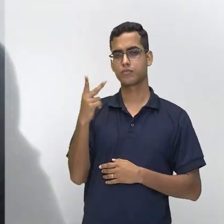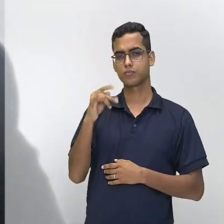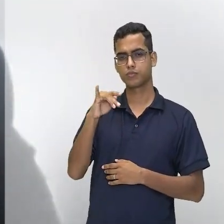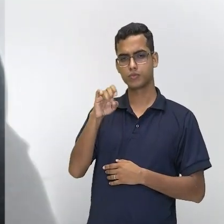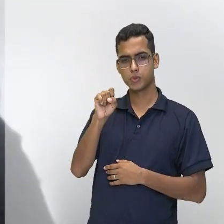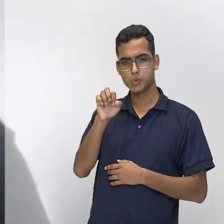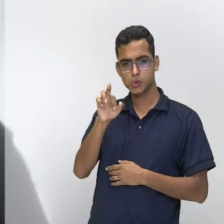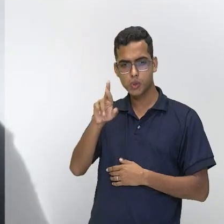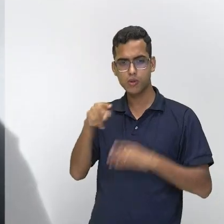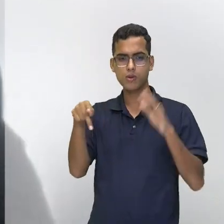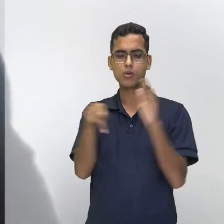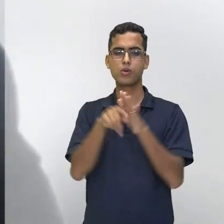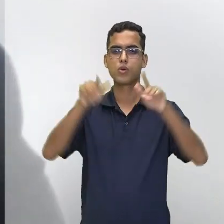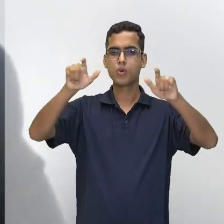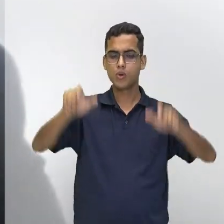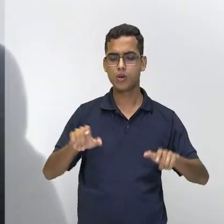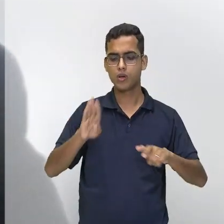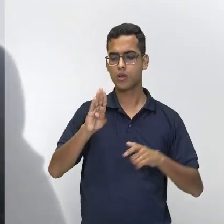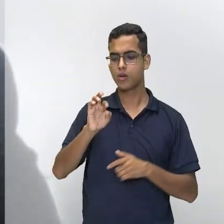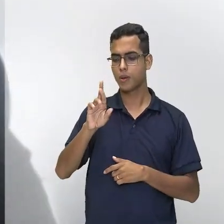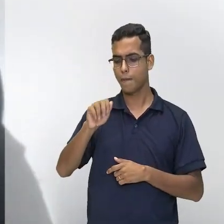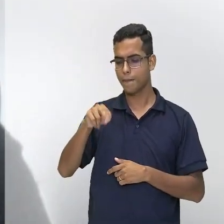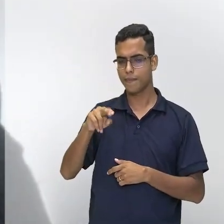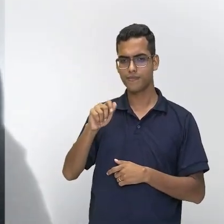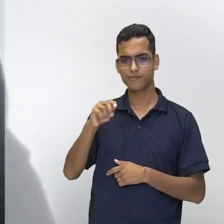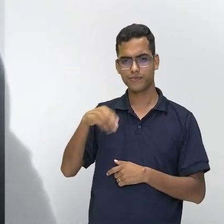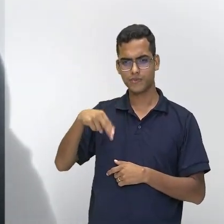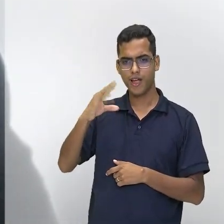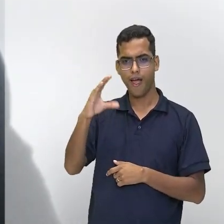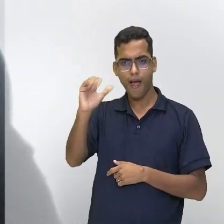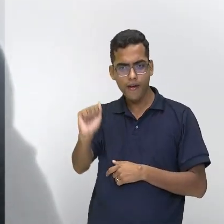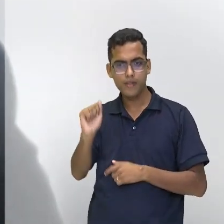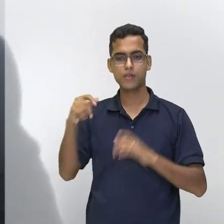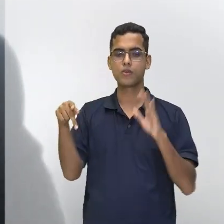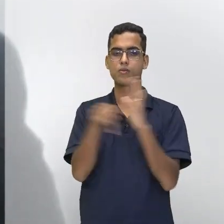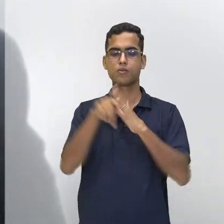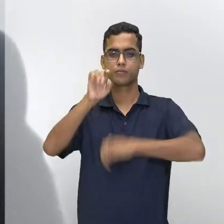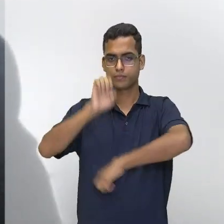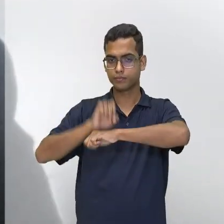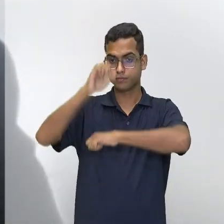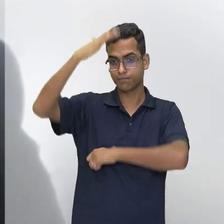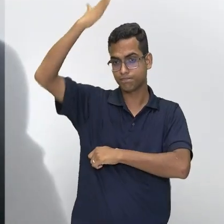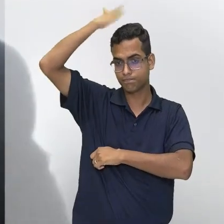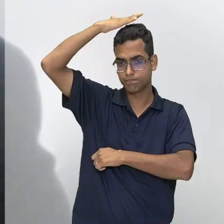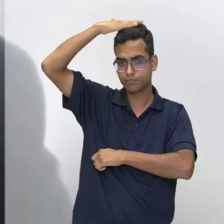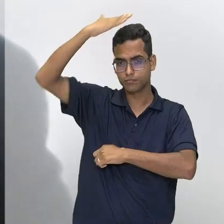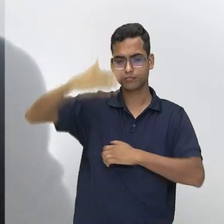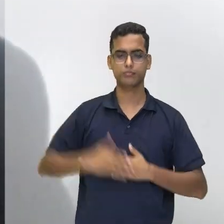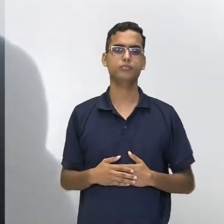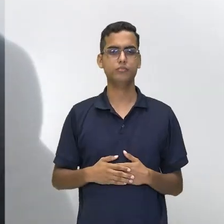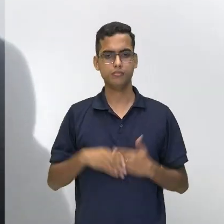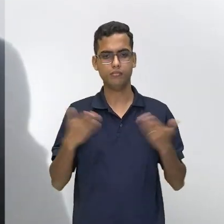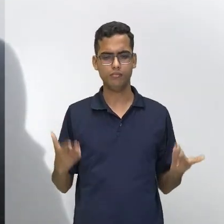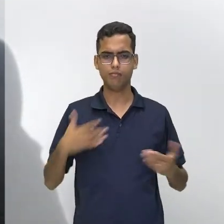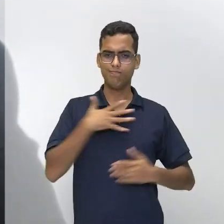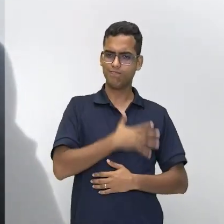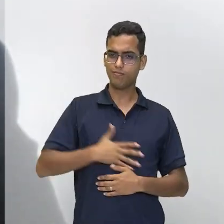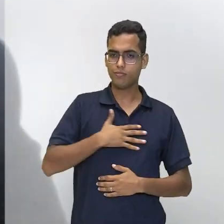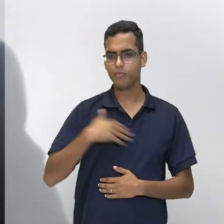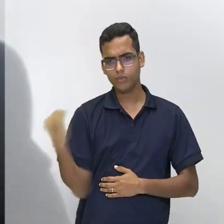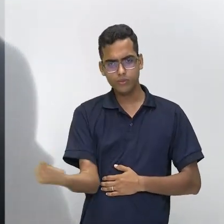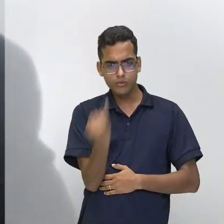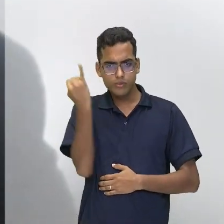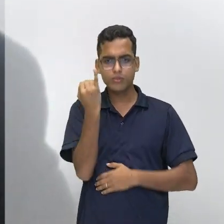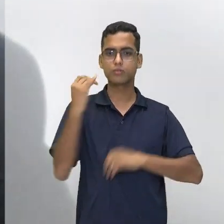aqui da cidade de Bragança, nordeste do estado do Pará. É um prazer significativo estar